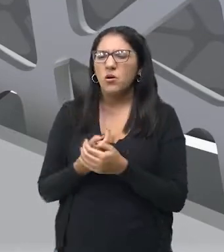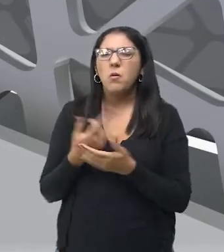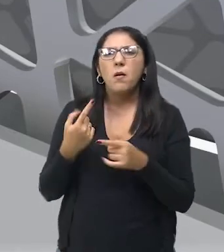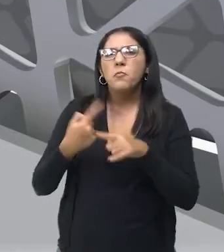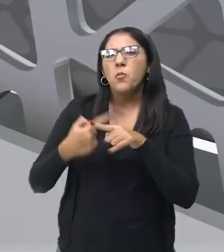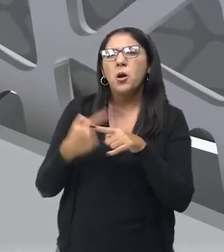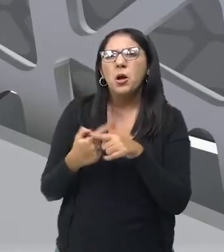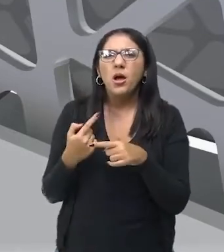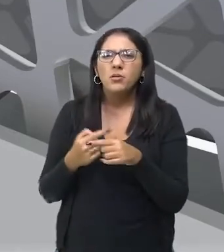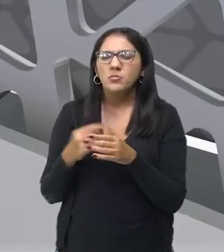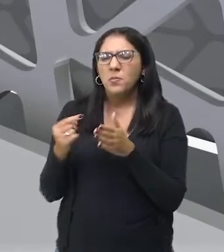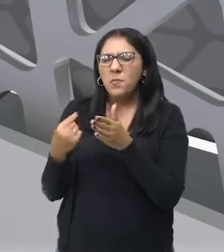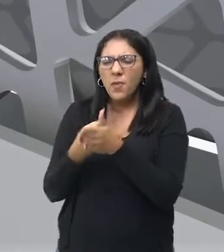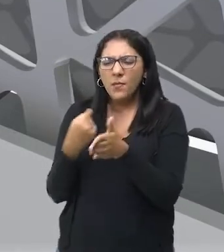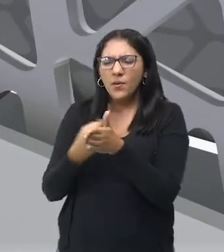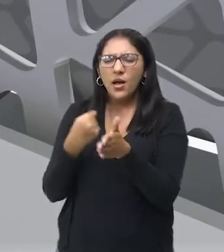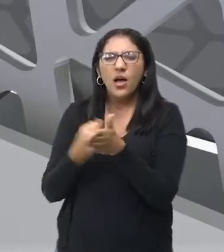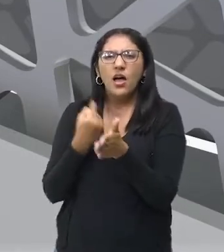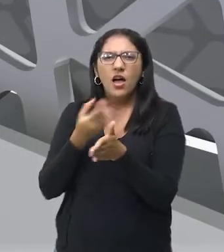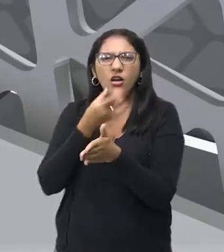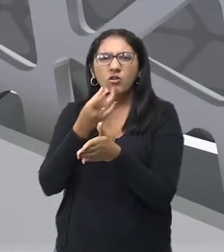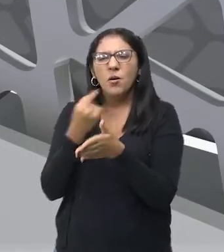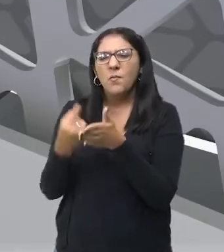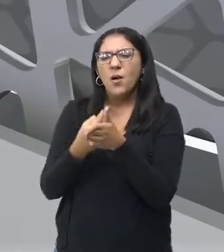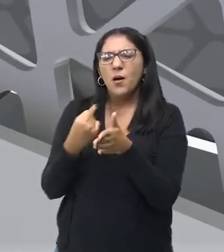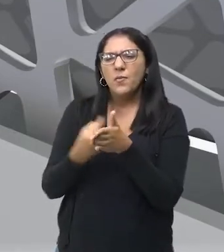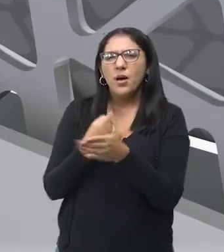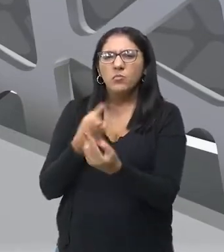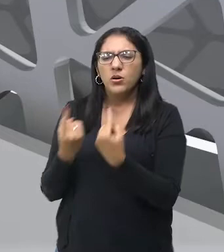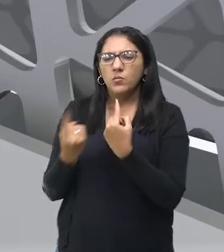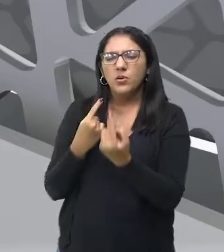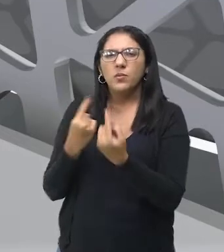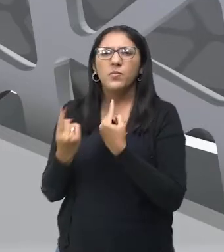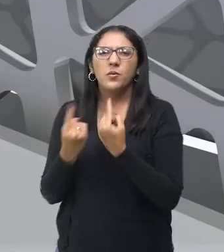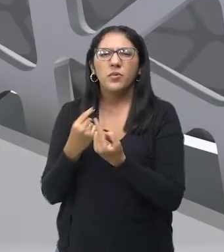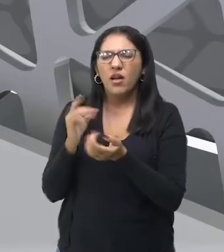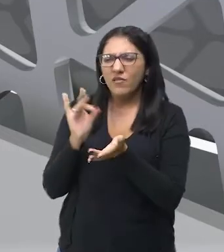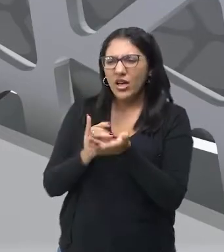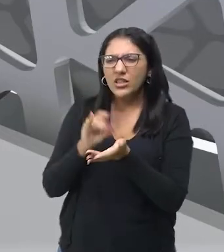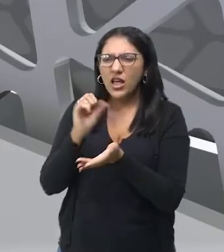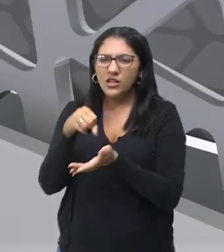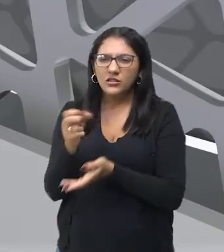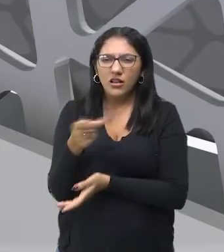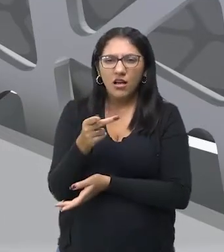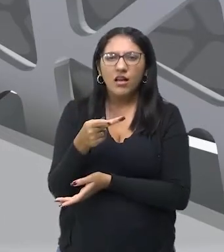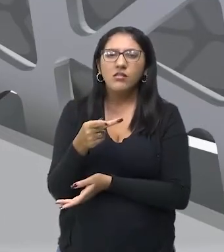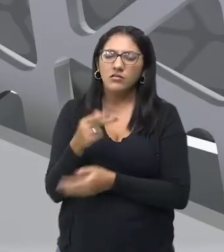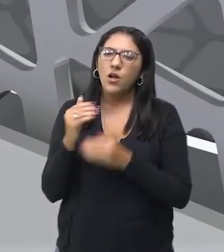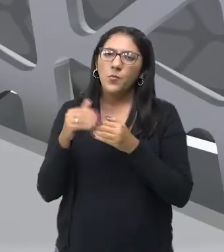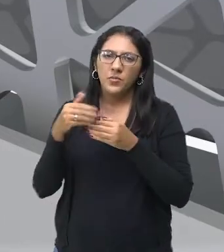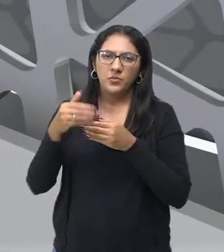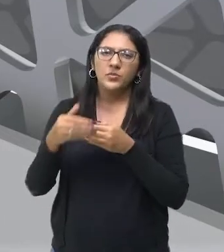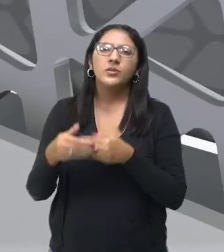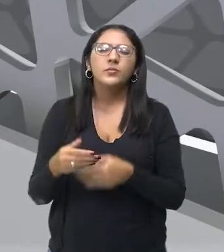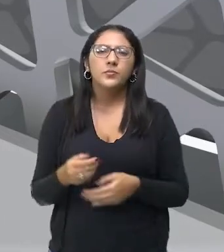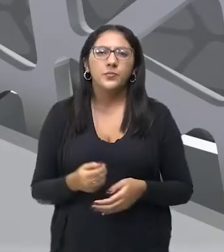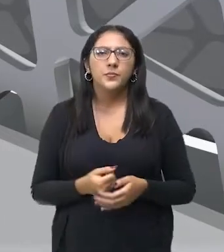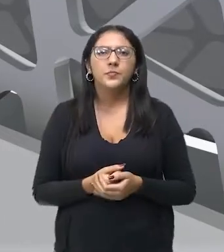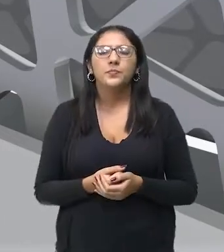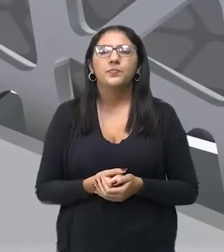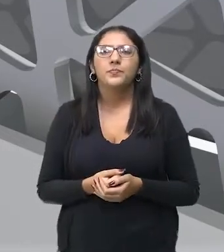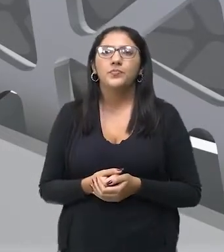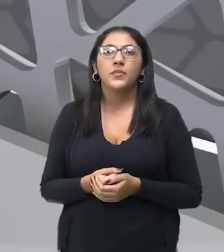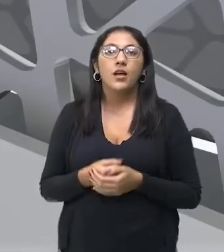em dúvida, vai te questionar, vai te perguntar, isso é realmente assim? E assim por diante.